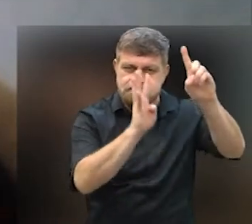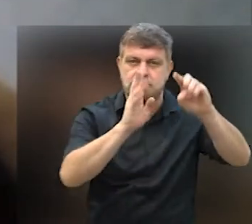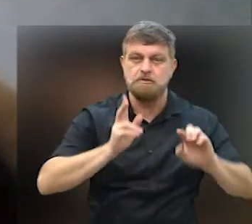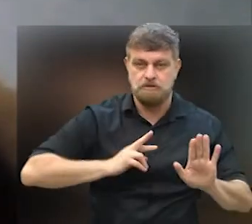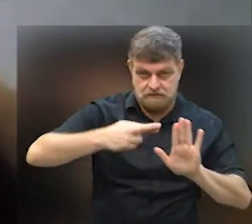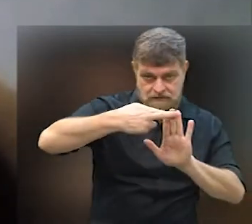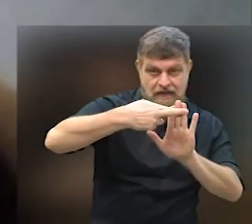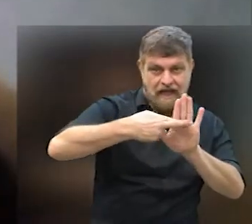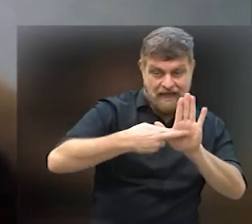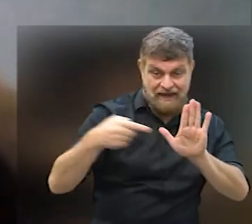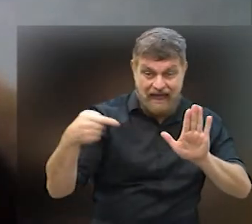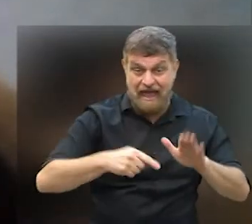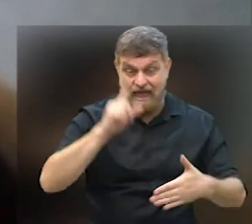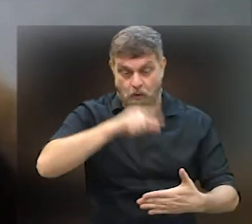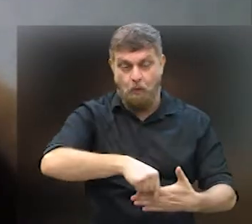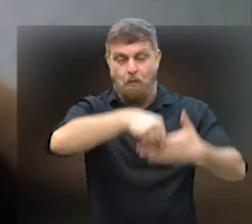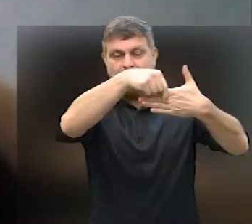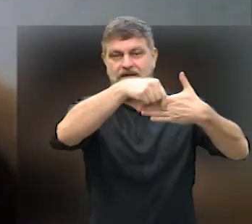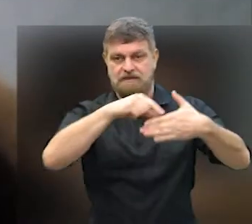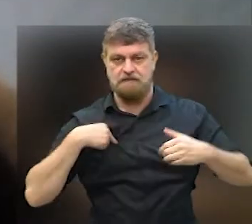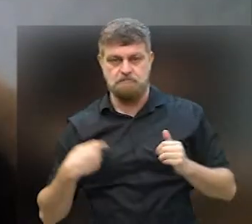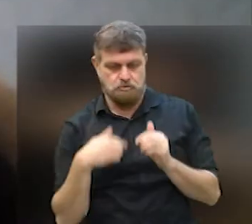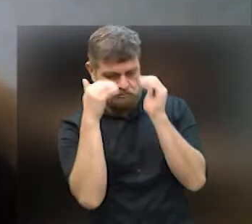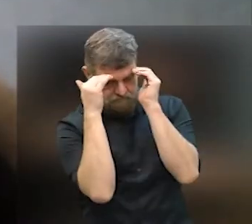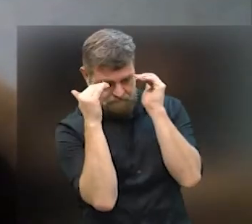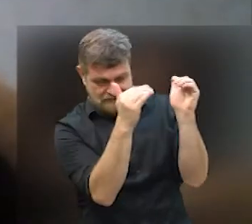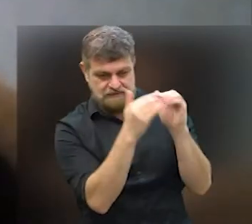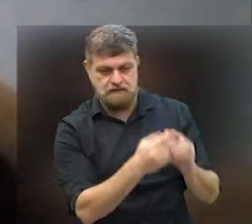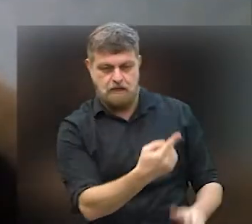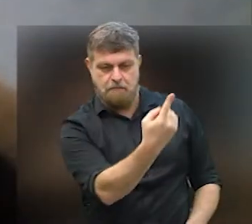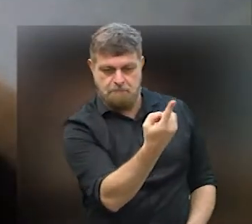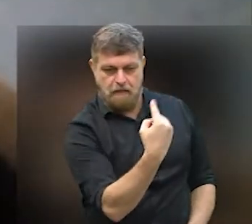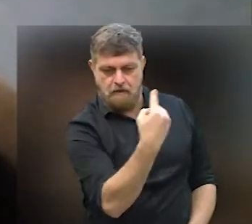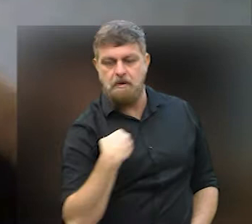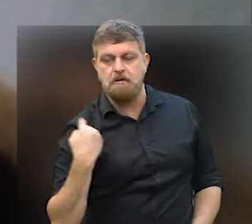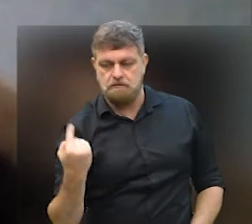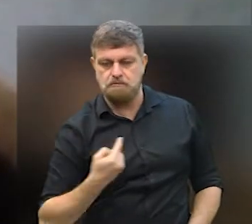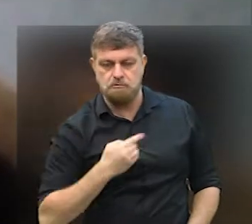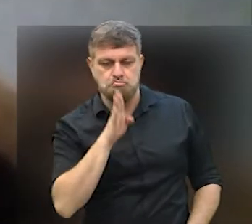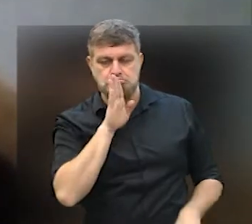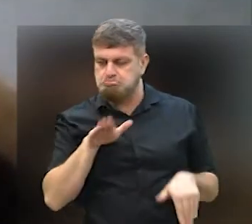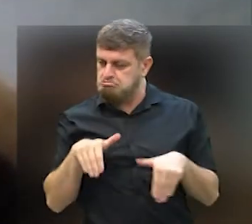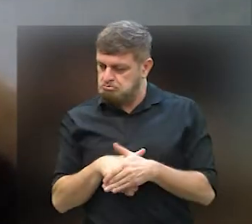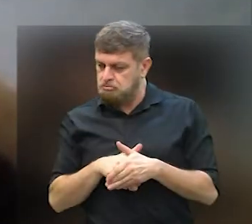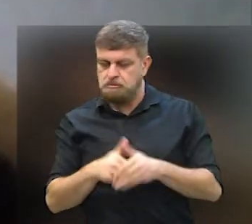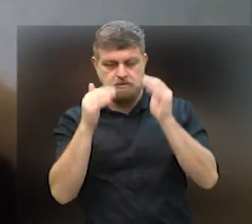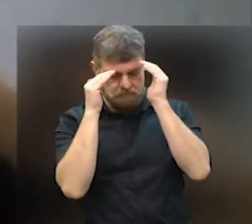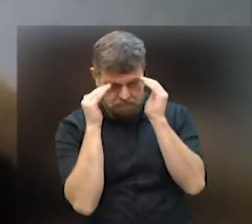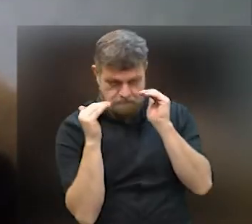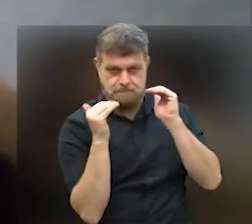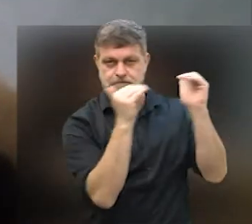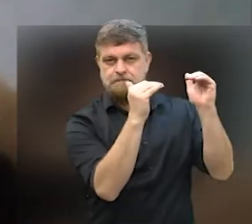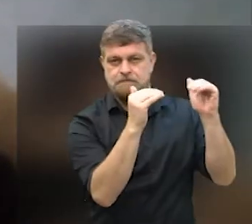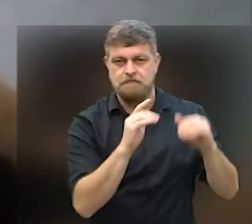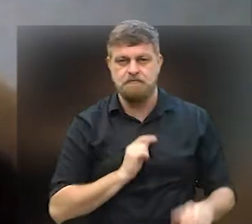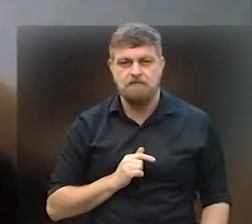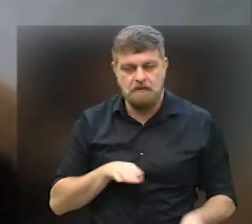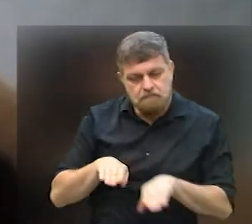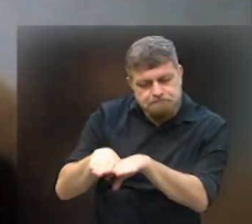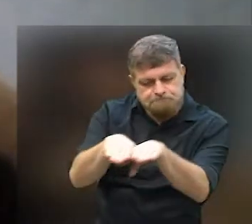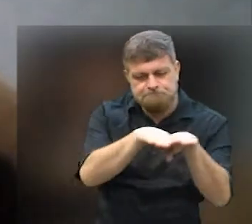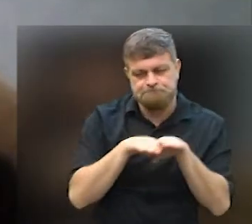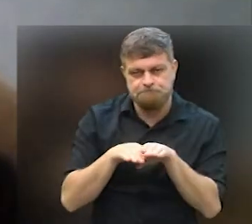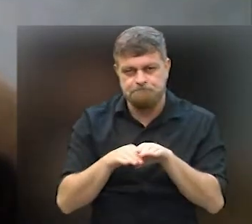regulado pelo guia, então todo mundo obedecia, realmente ele é autoridade no grupo e a gente consegue garantir essa